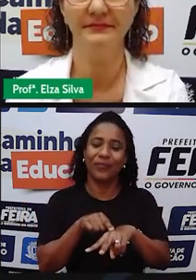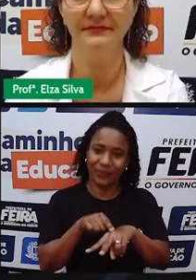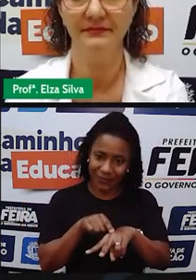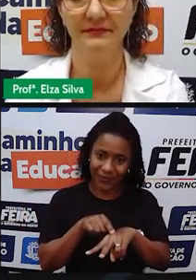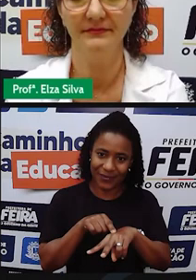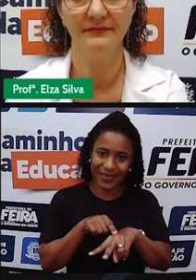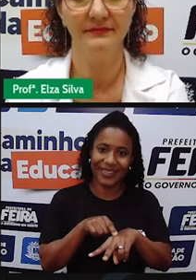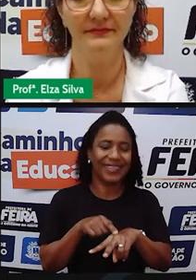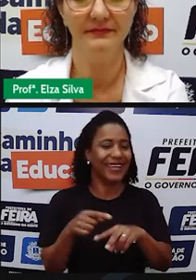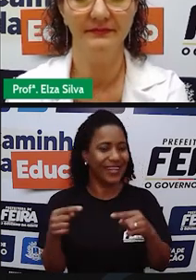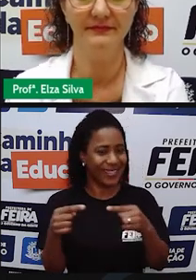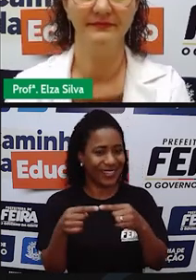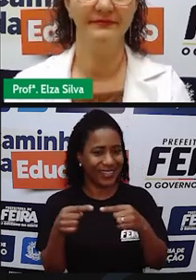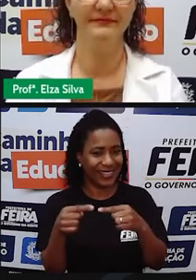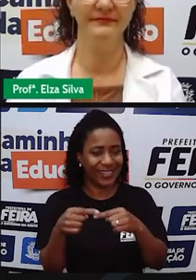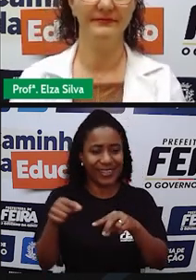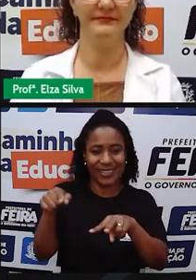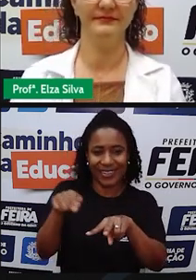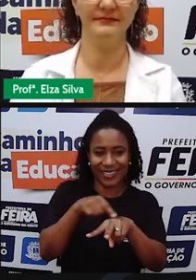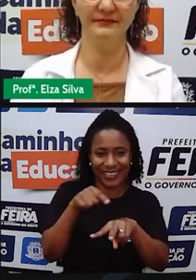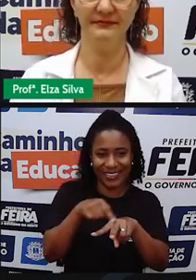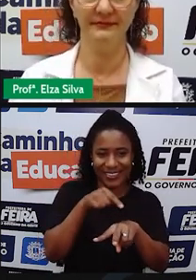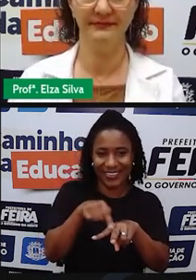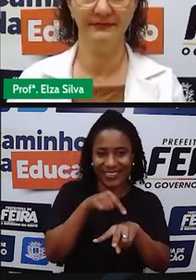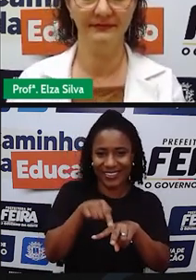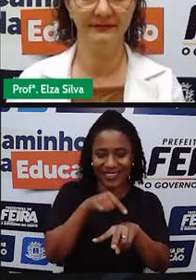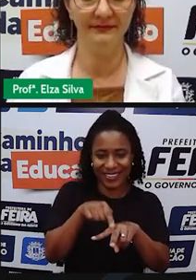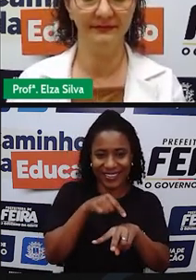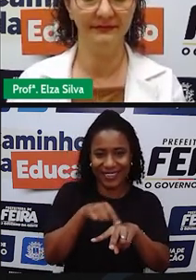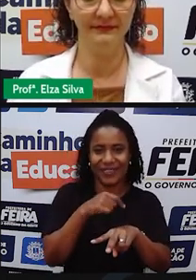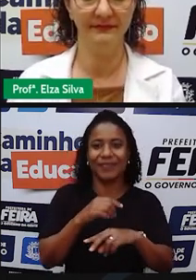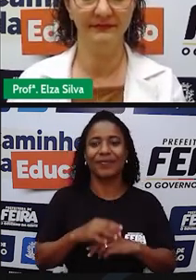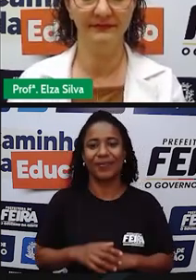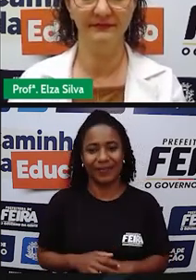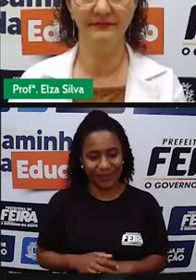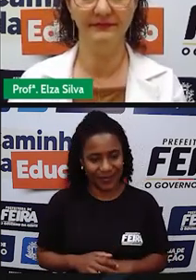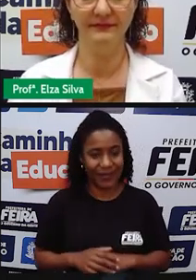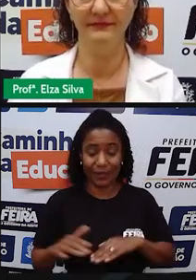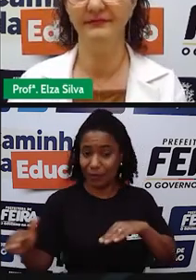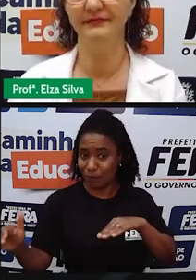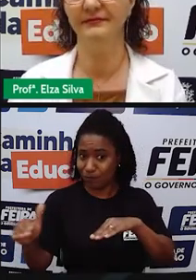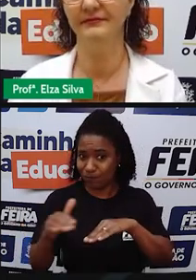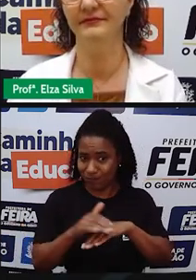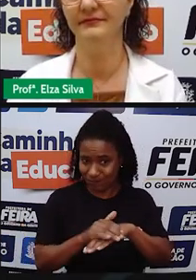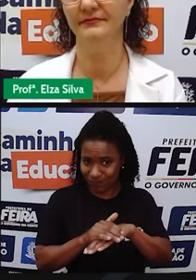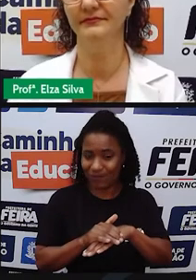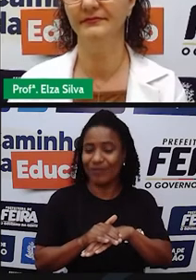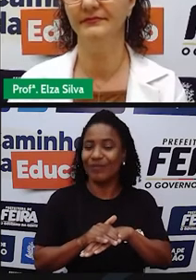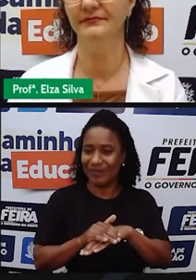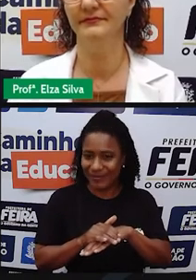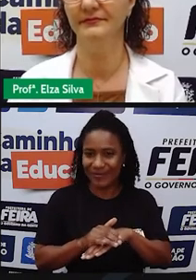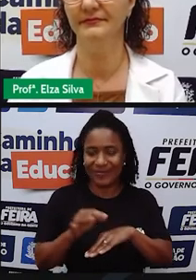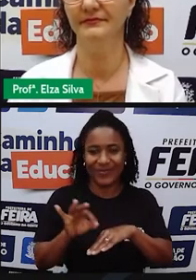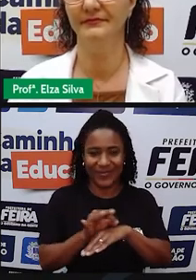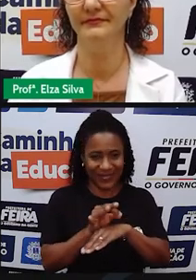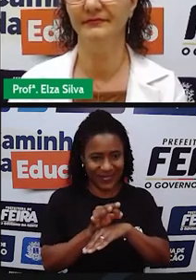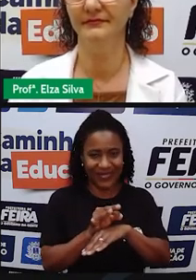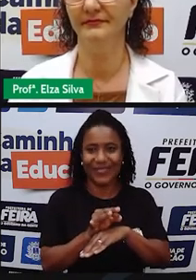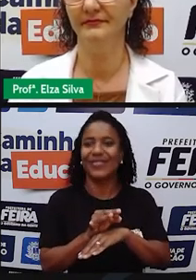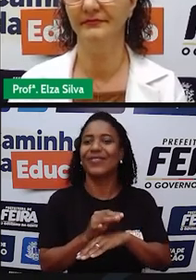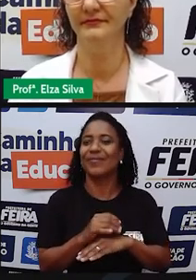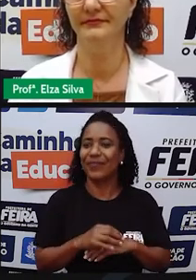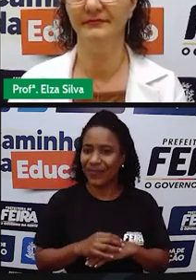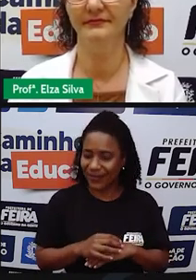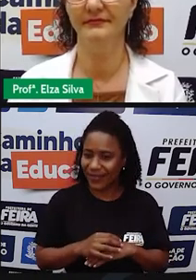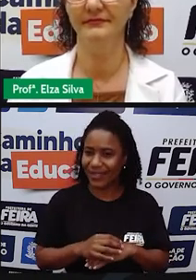as havaianas, nossas famosas havaianas, e sneakers, que são os tênis, high heel